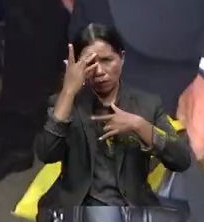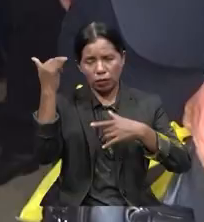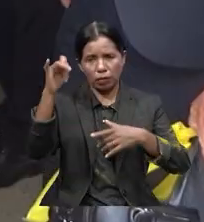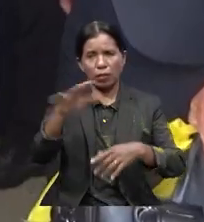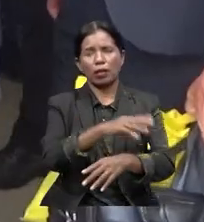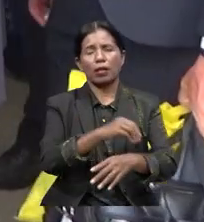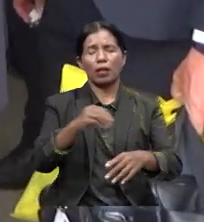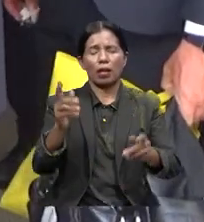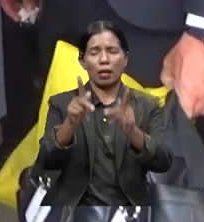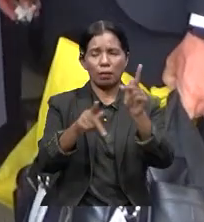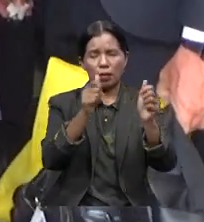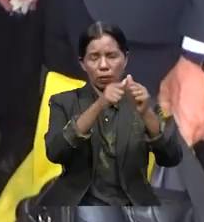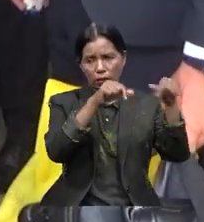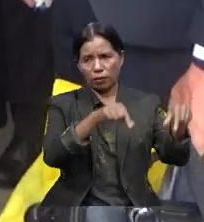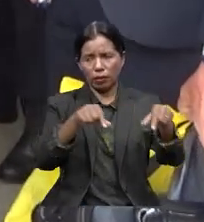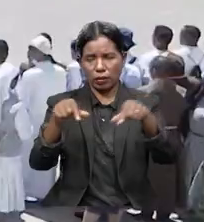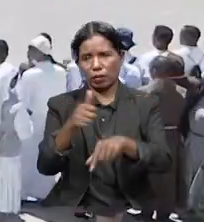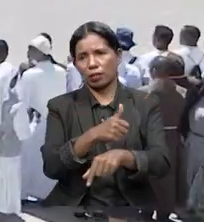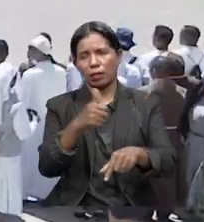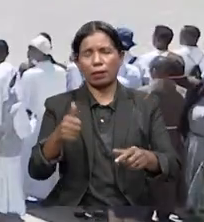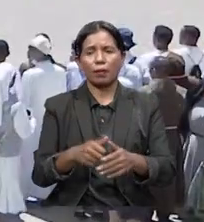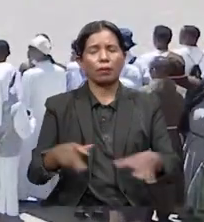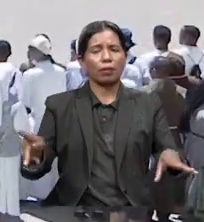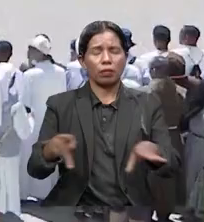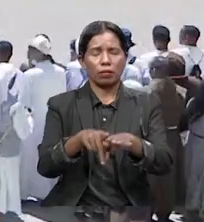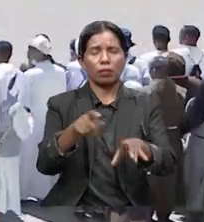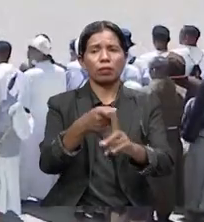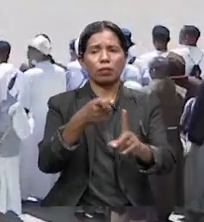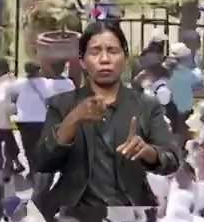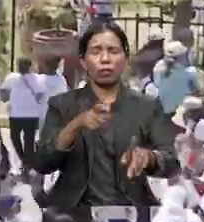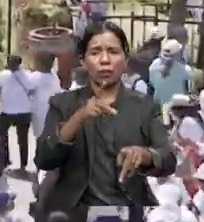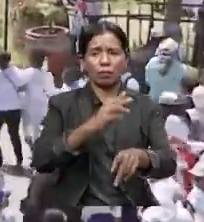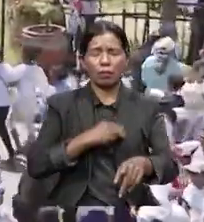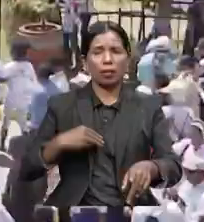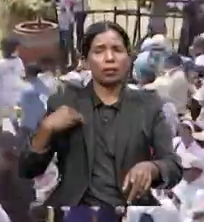mos ema ho deficiência balon. Soro muito refere, participa o si religioso no catequista sira,